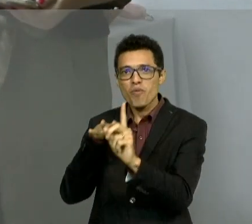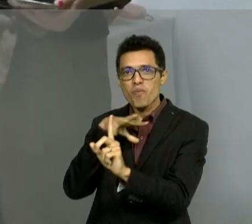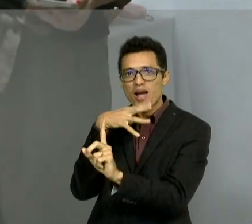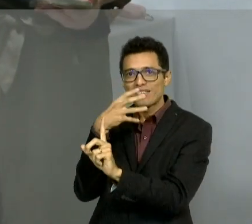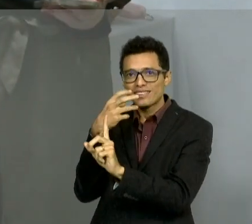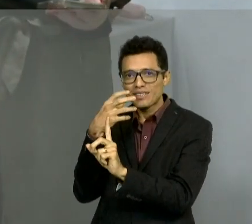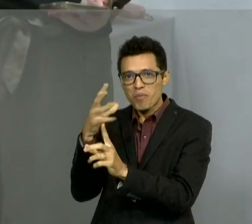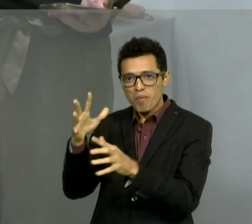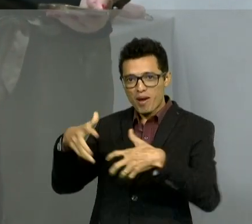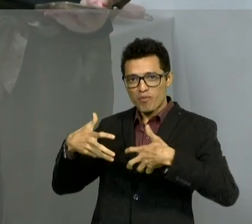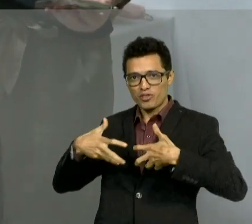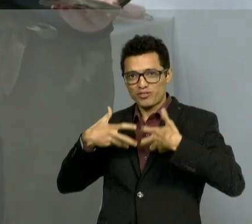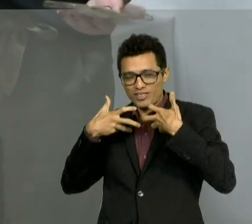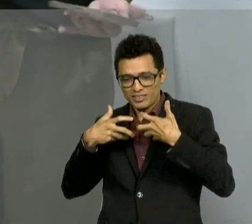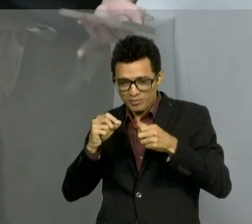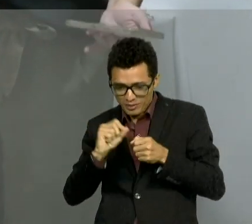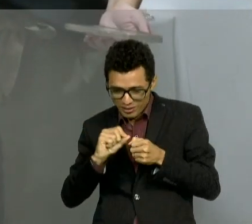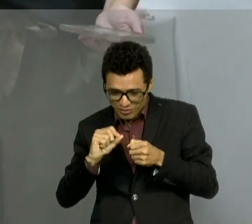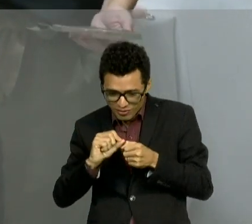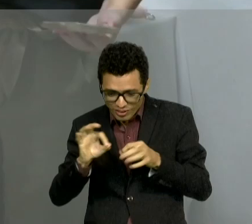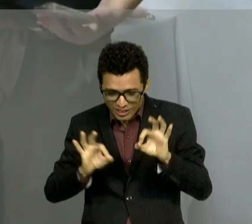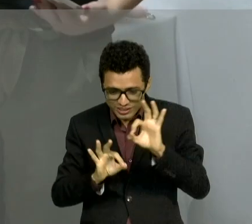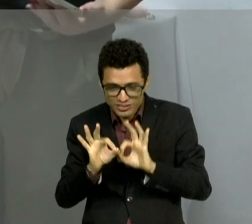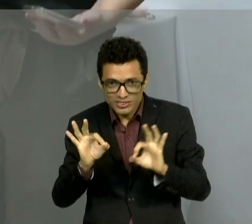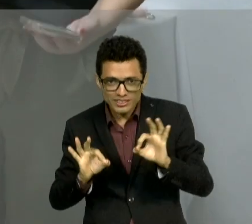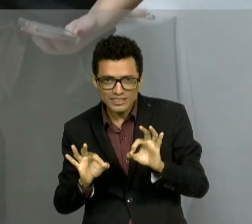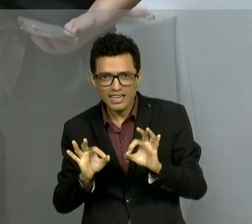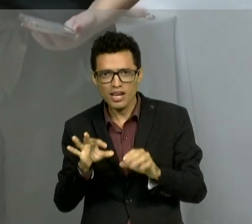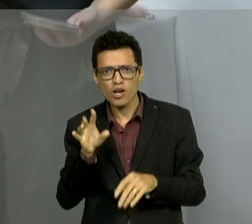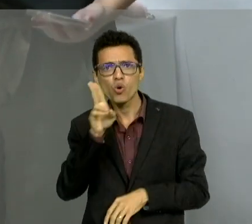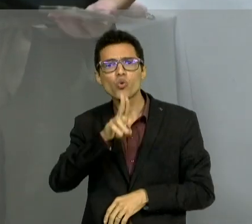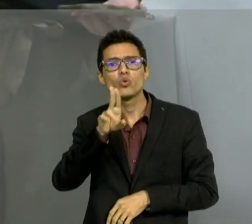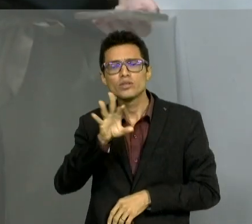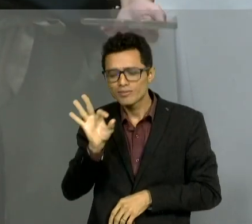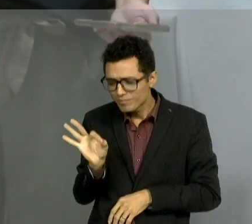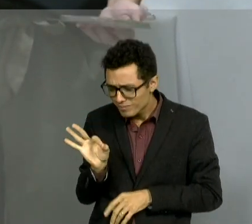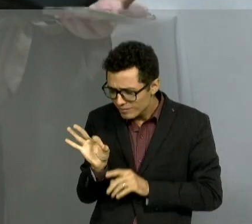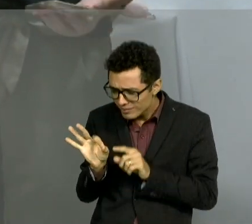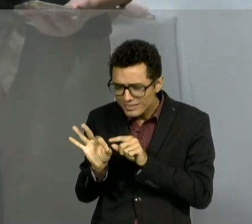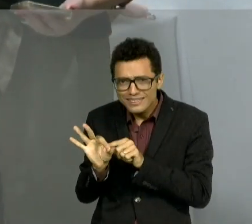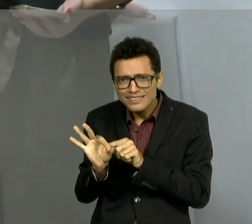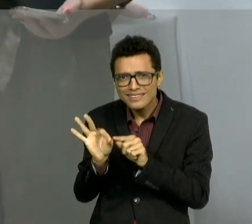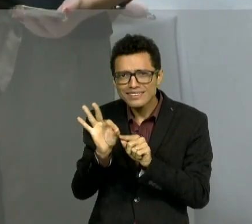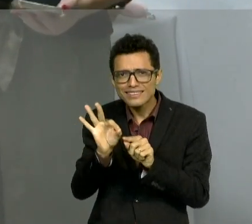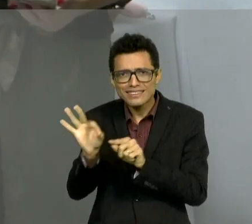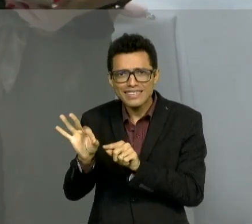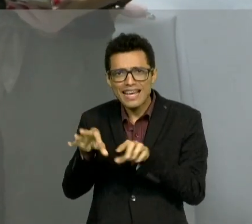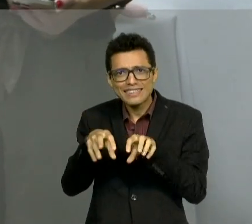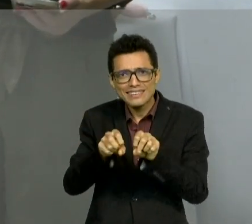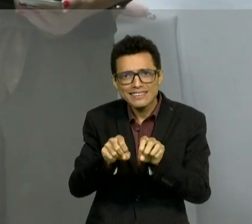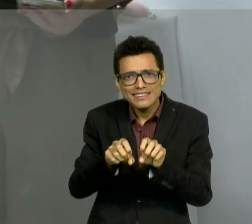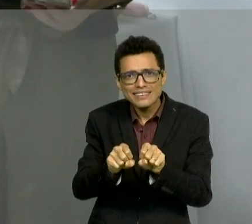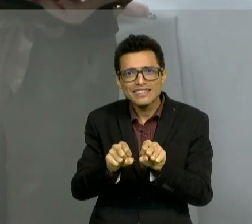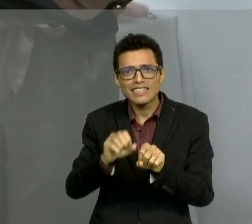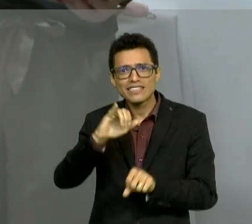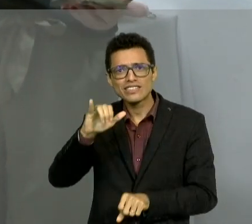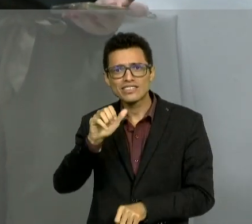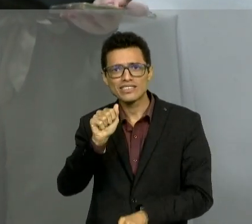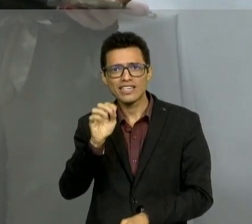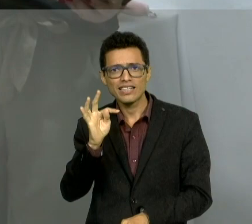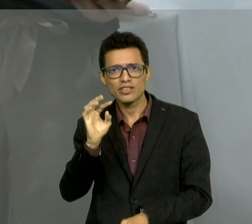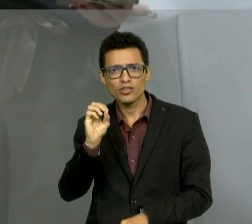para suas criações. Utilizando sementes de diferentes árvores, como açaí e jatobá, ela